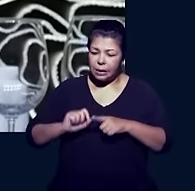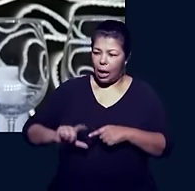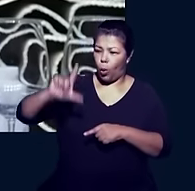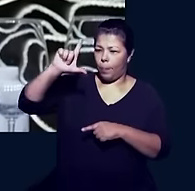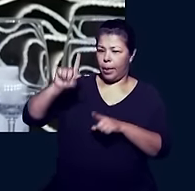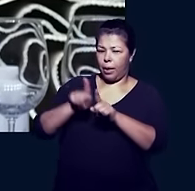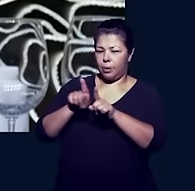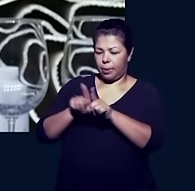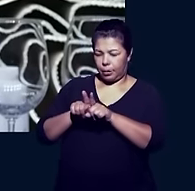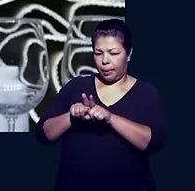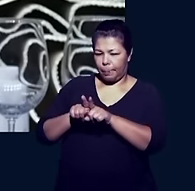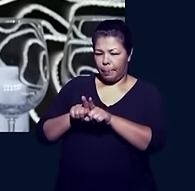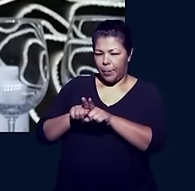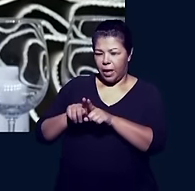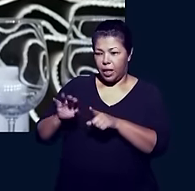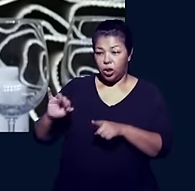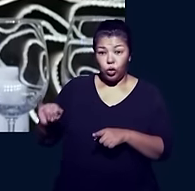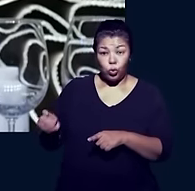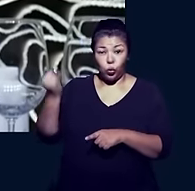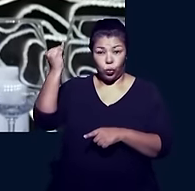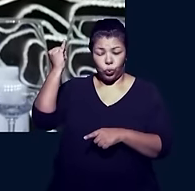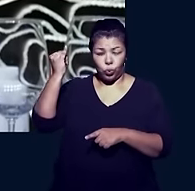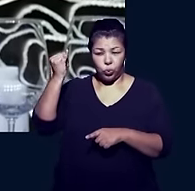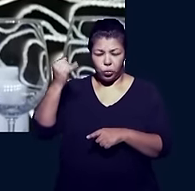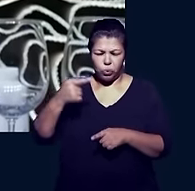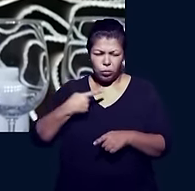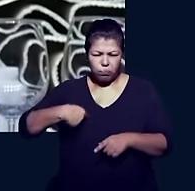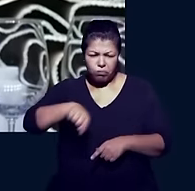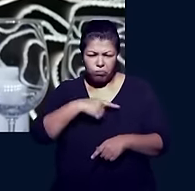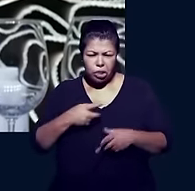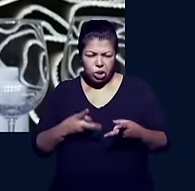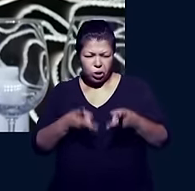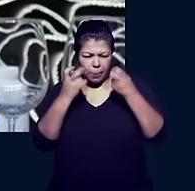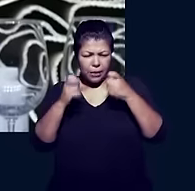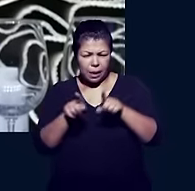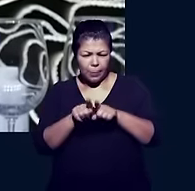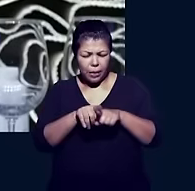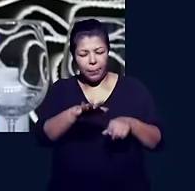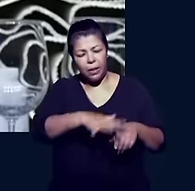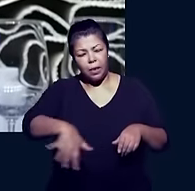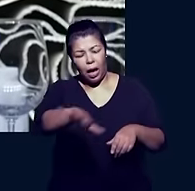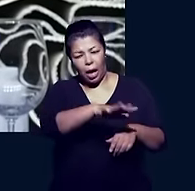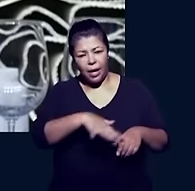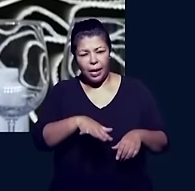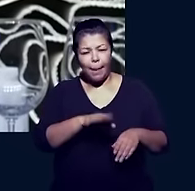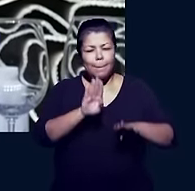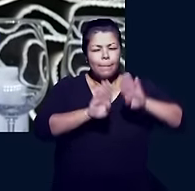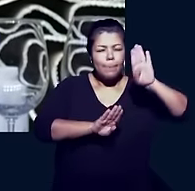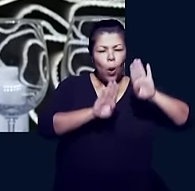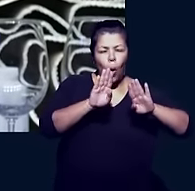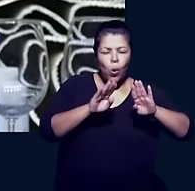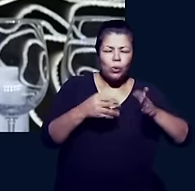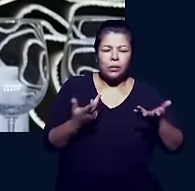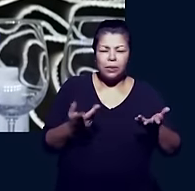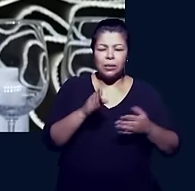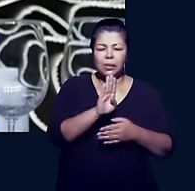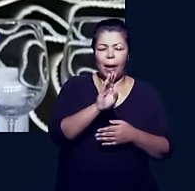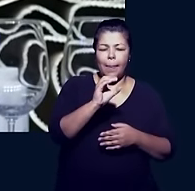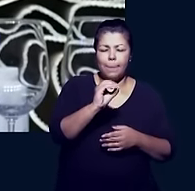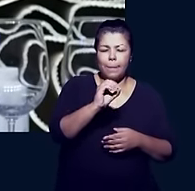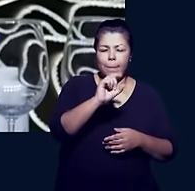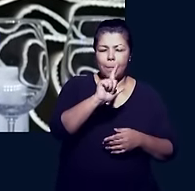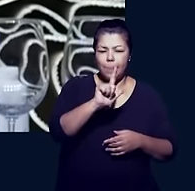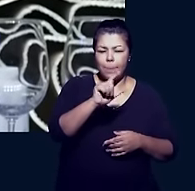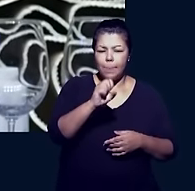vix que é a volatilidade da bolsa americana ela tá relativamente contida nesse ciclo Que el tem sido algo surpreendente todo mundo fala não ép tá caro vai cair subir os